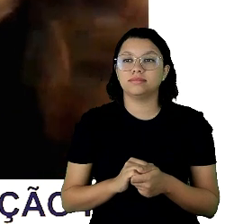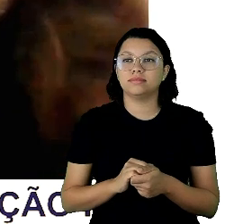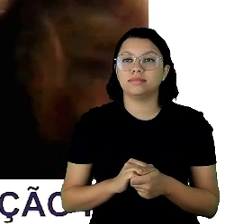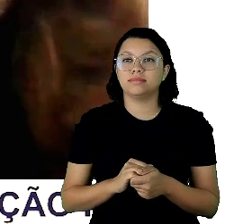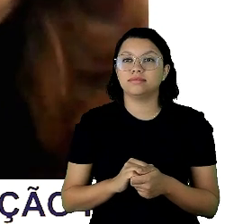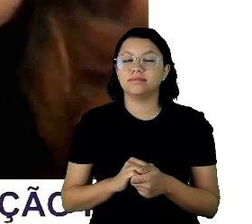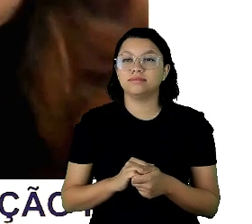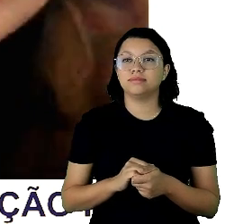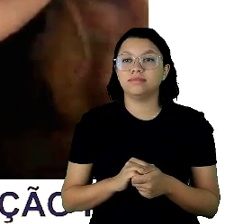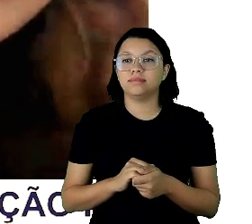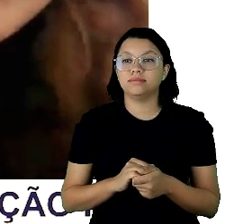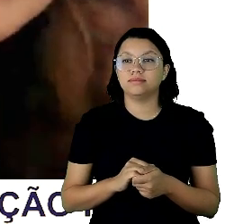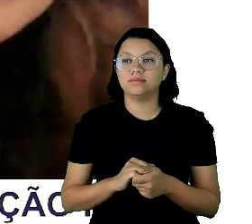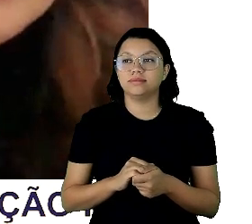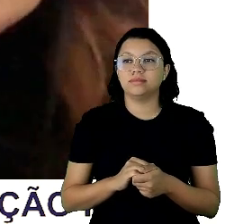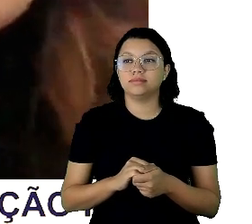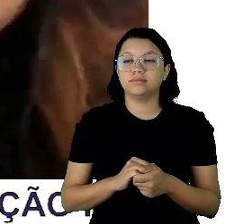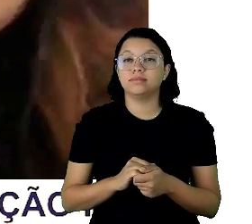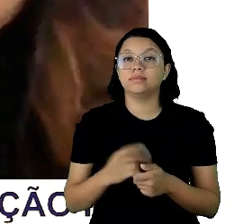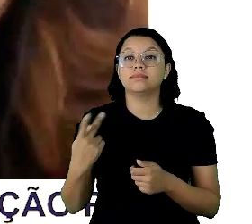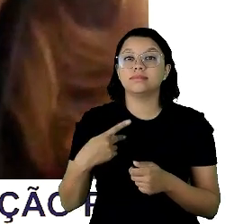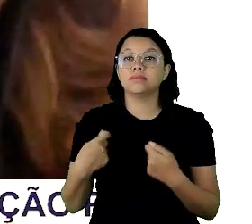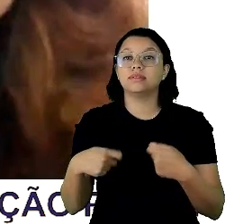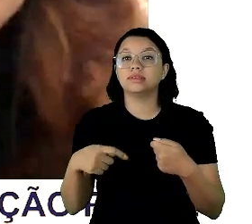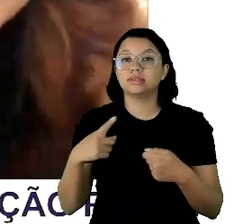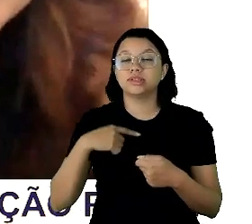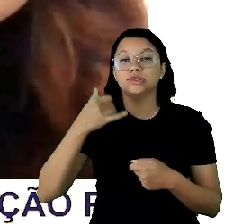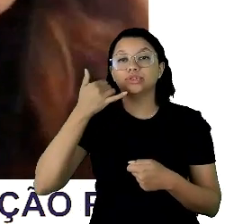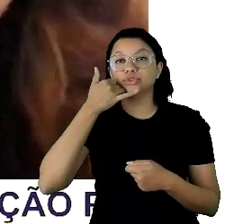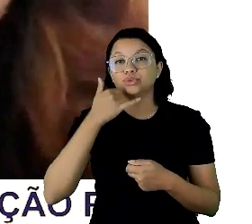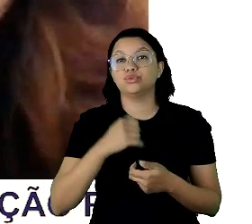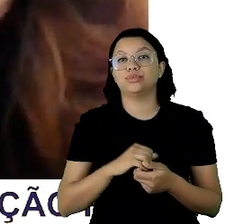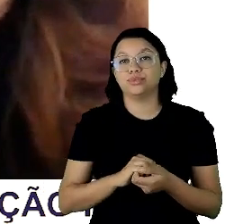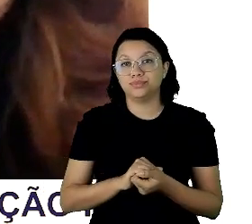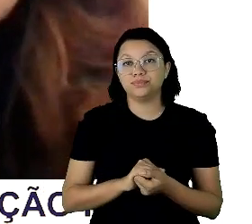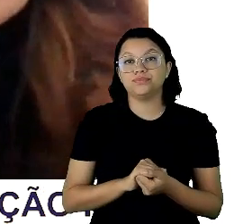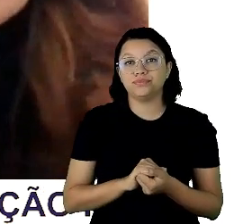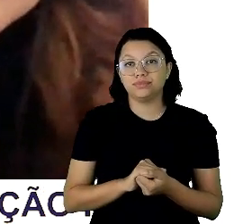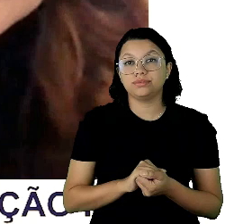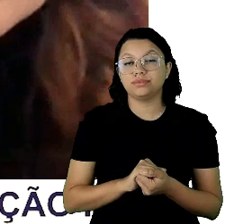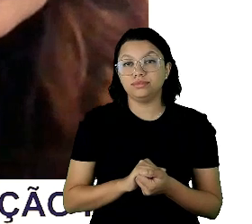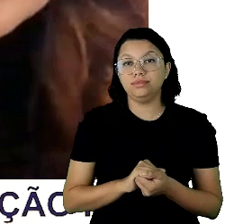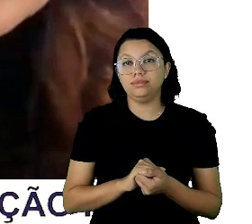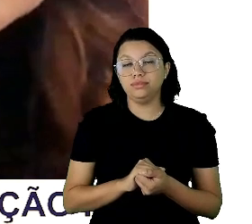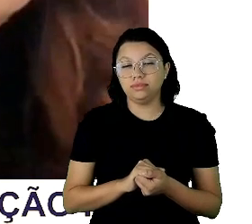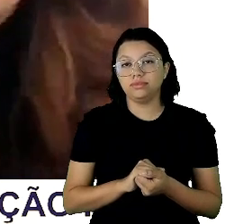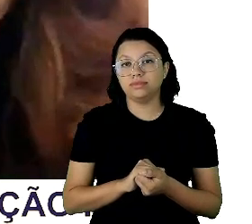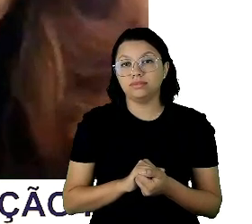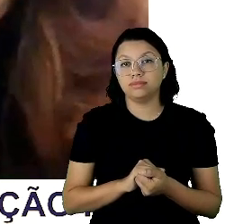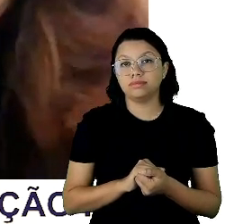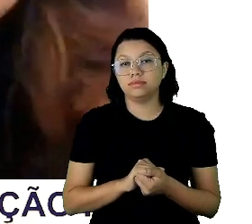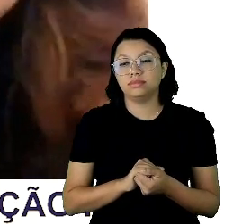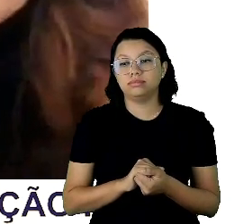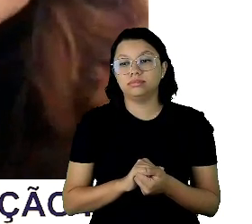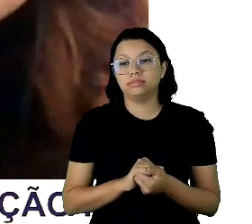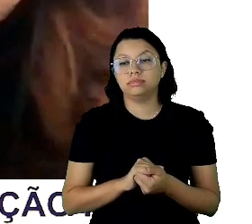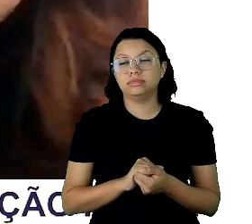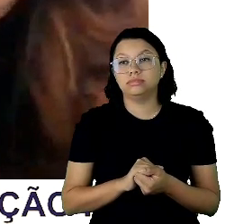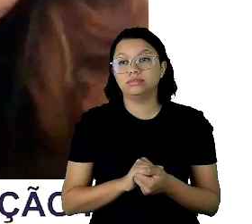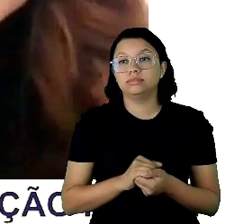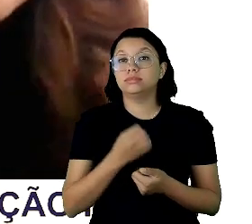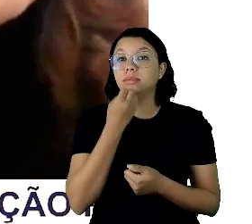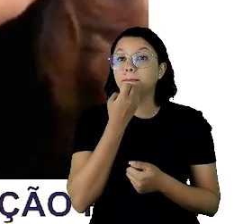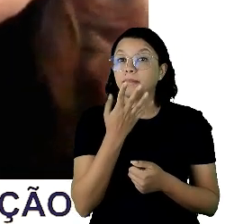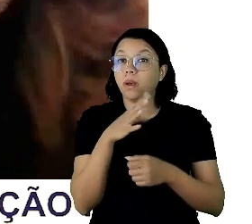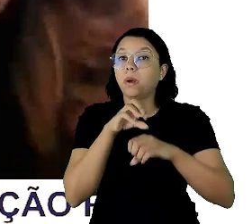A gente tem que ter esses números à mão. É uma boa orientação, né? A gente